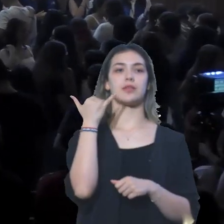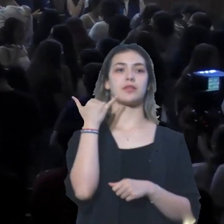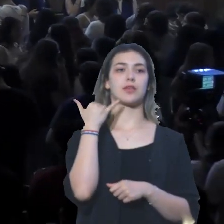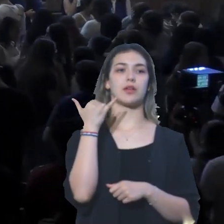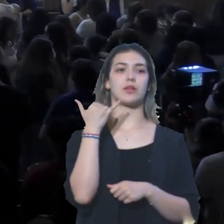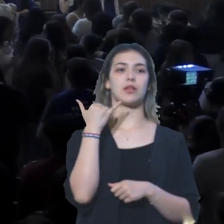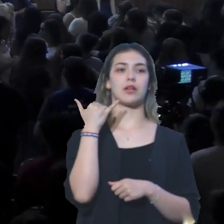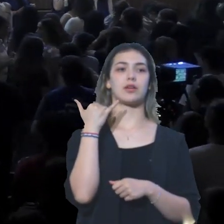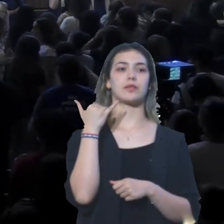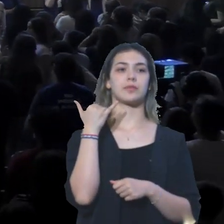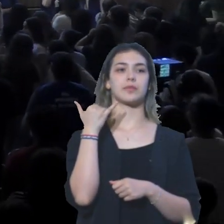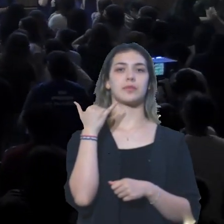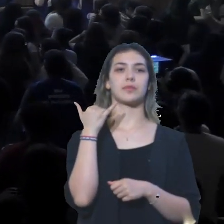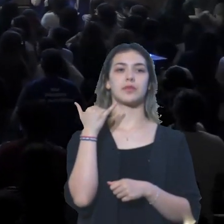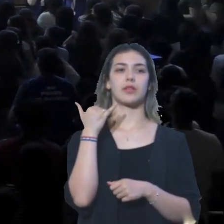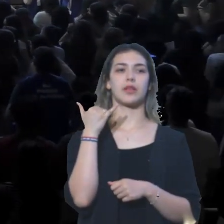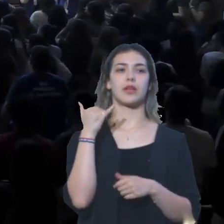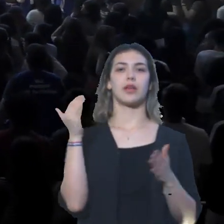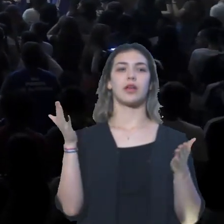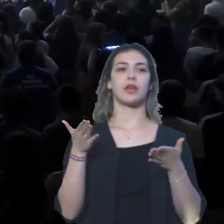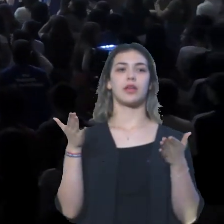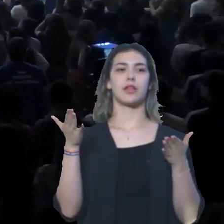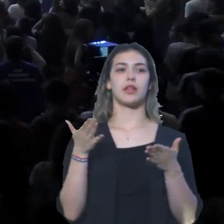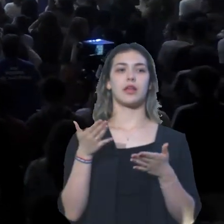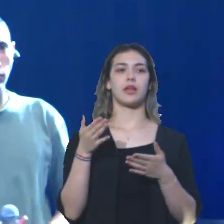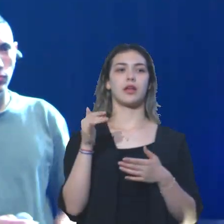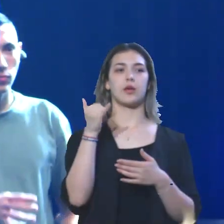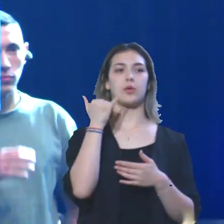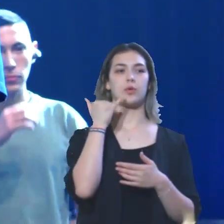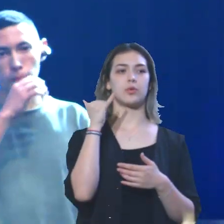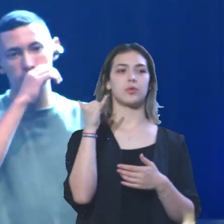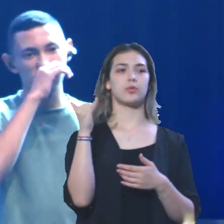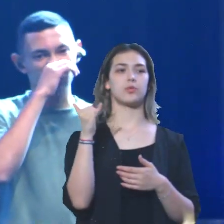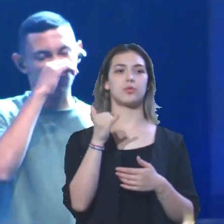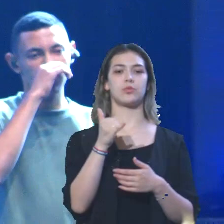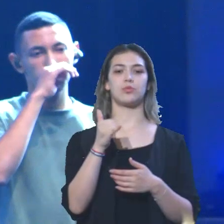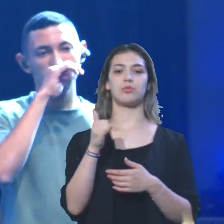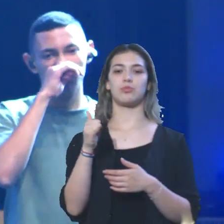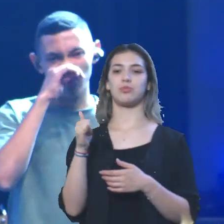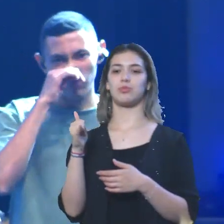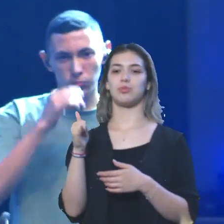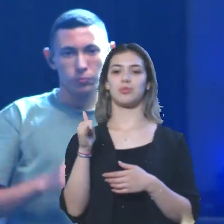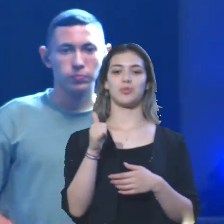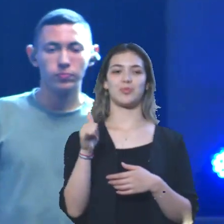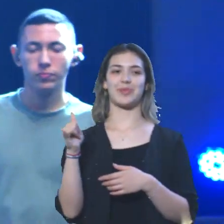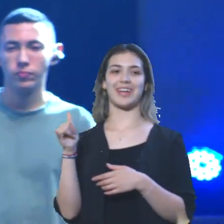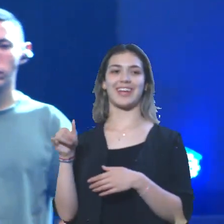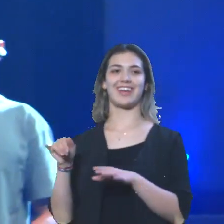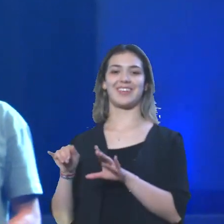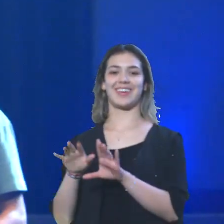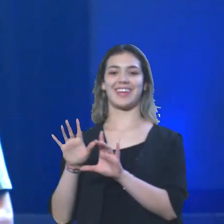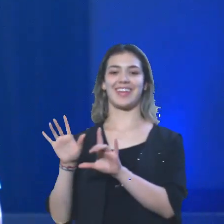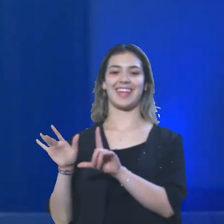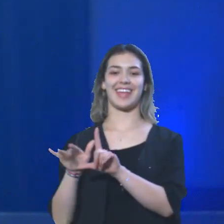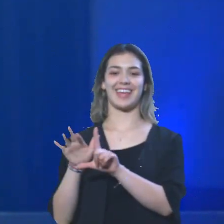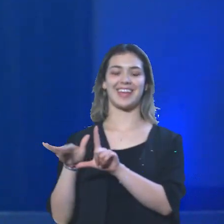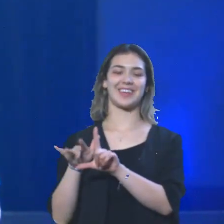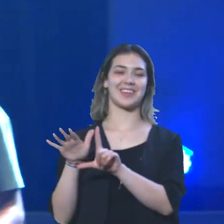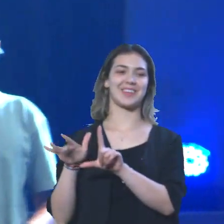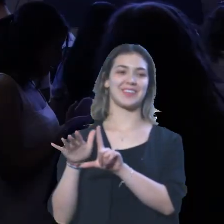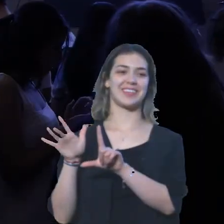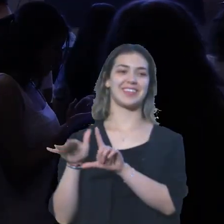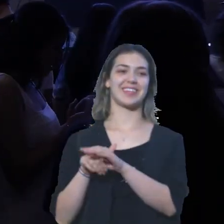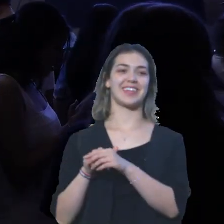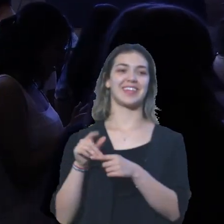você volta lá e pega e aponte para esse QR Code que está na tela. Por quê? Porque ele vai dar acesso a